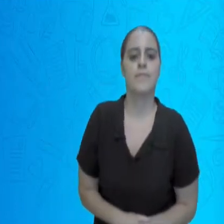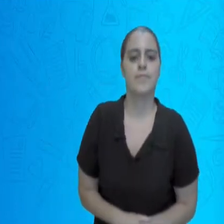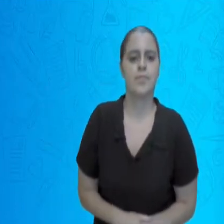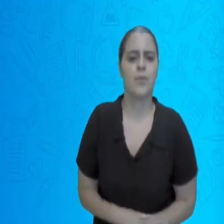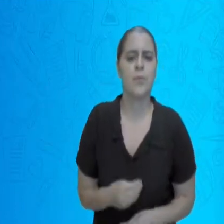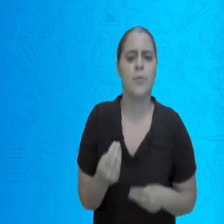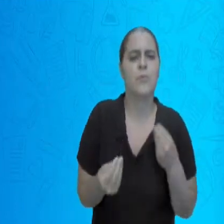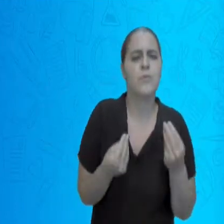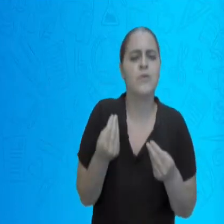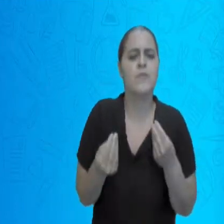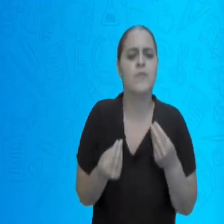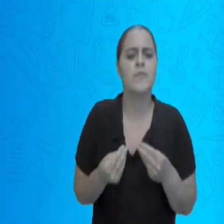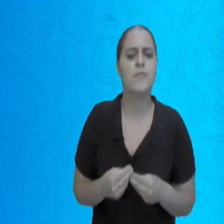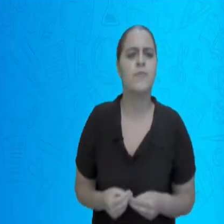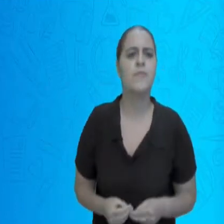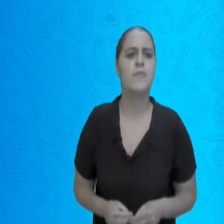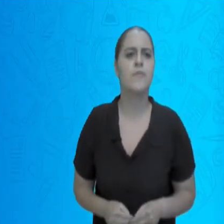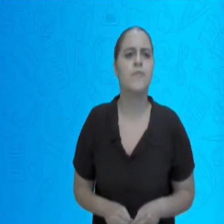Quando